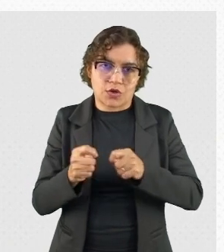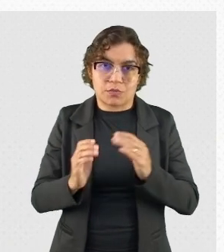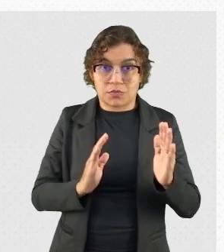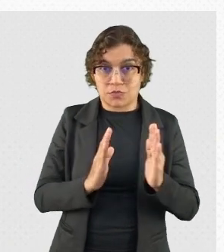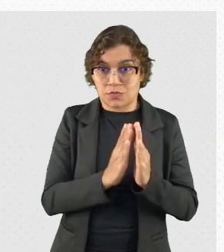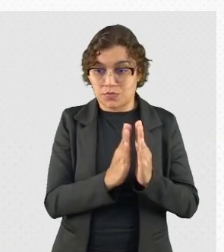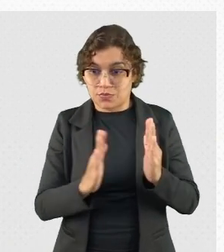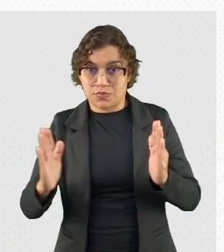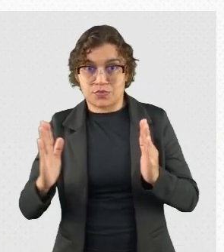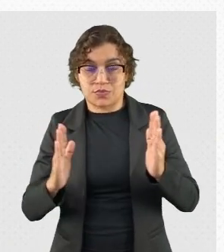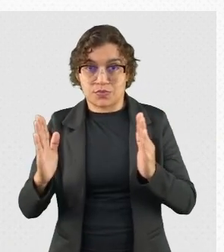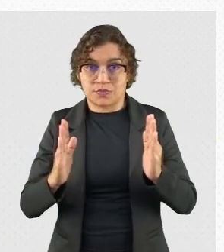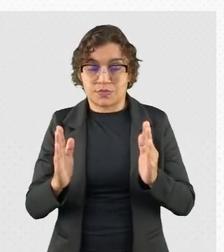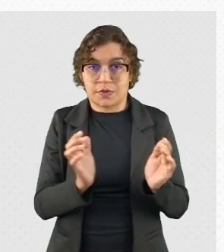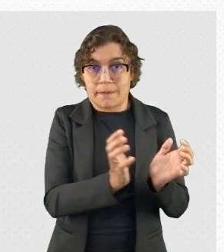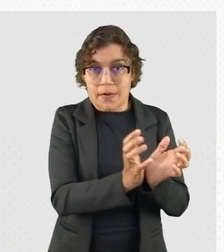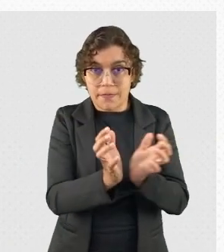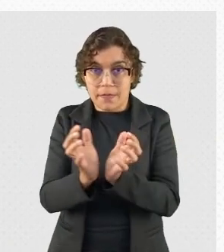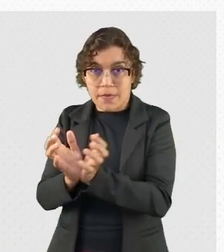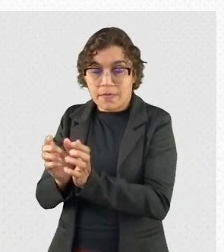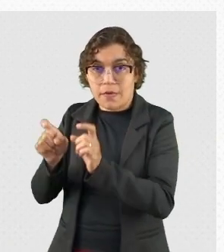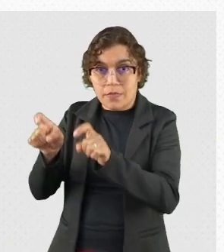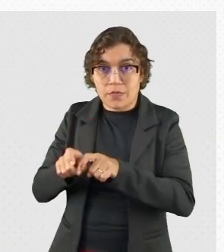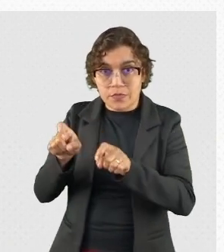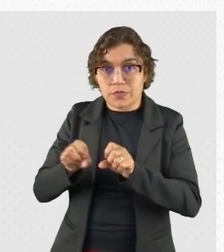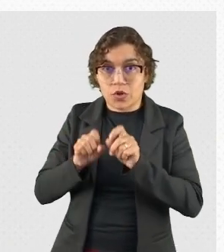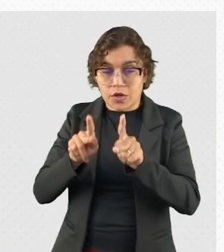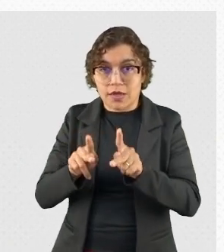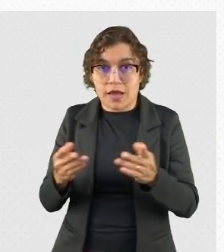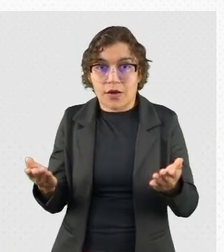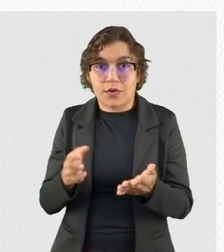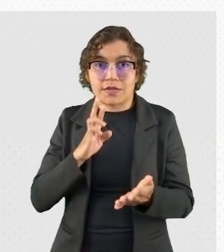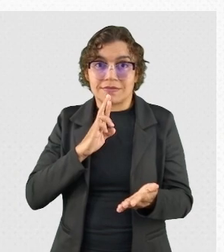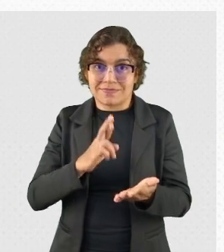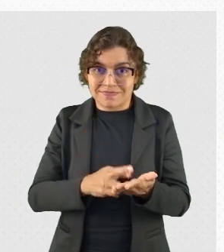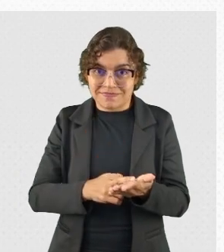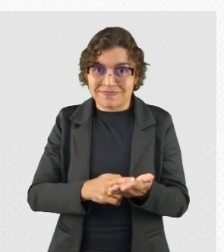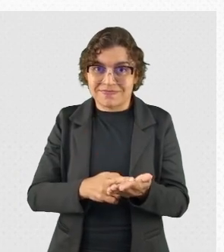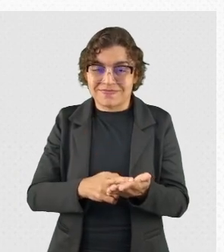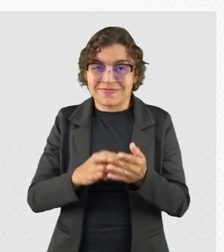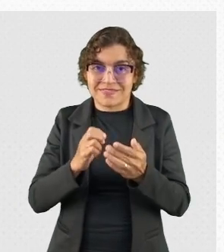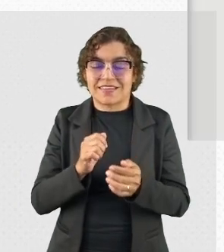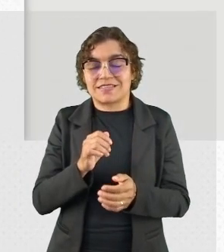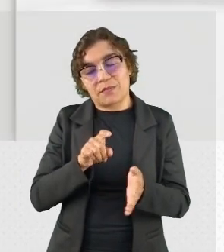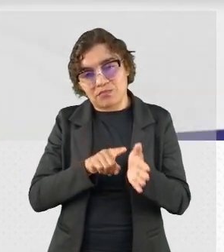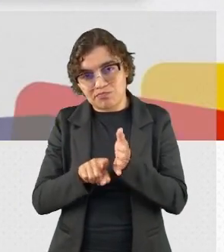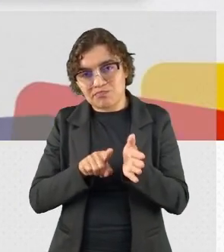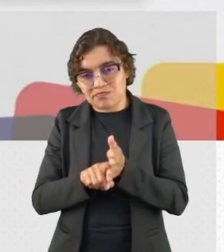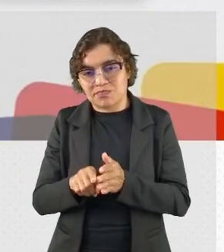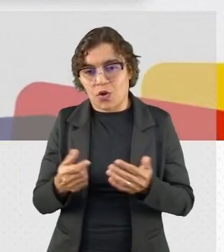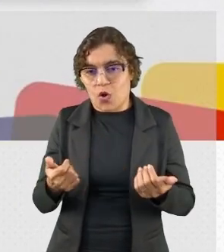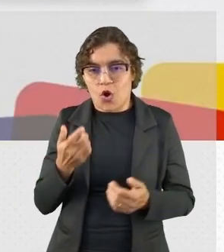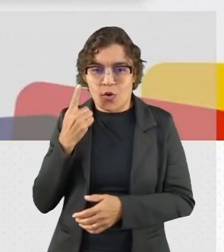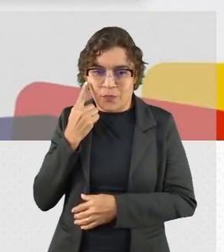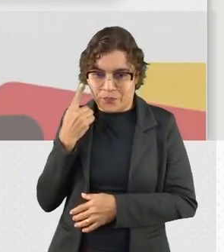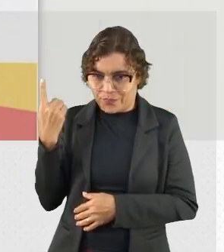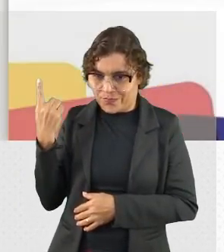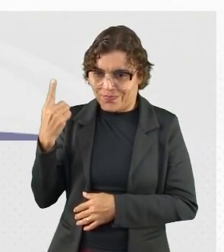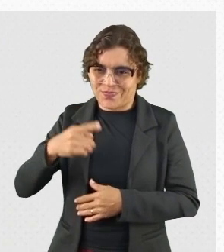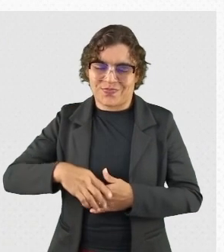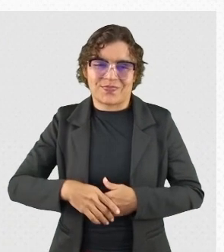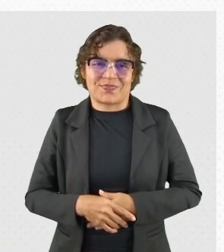a República das Oligarquias, tá ok? Vamos lá para a nossa atividade, para o nosso exercício, para a gente ver se teve aprendizagem. Vamos